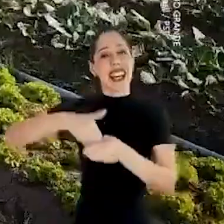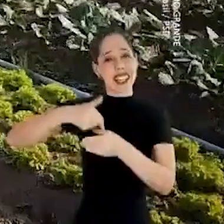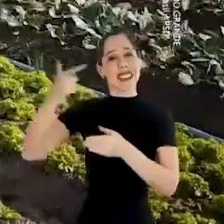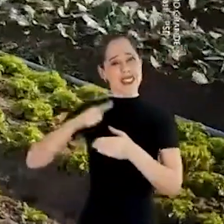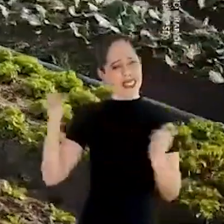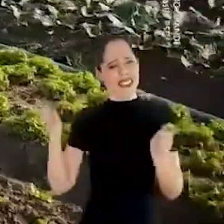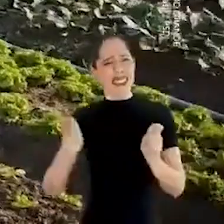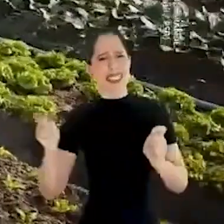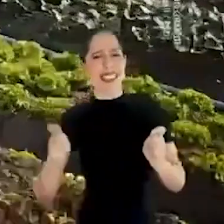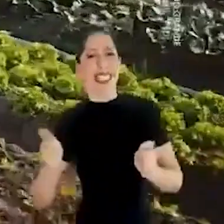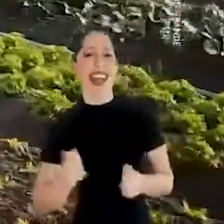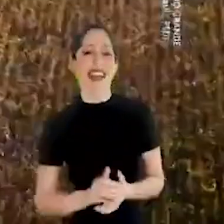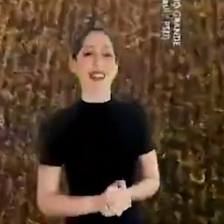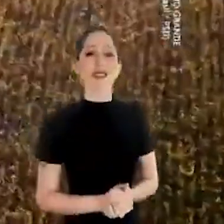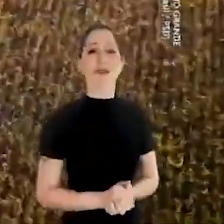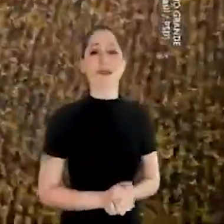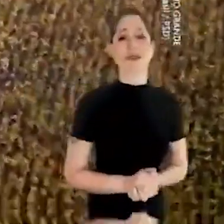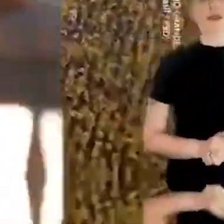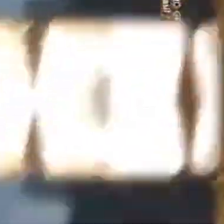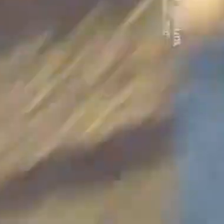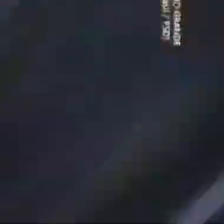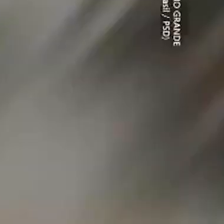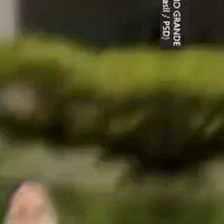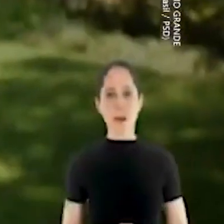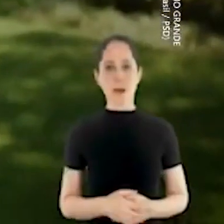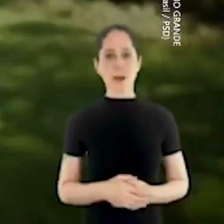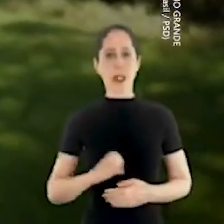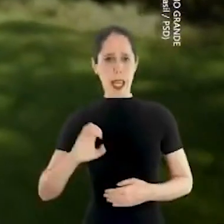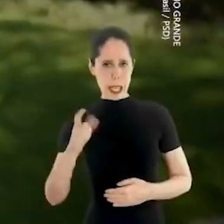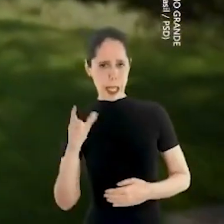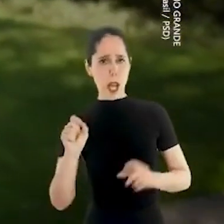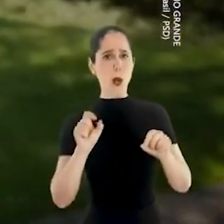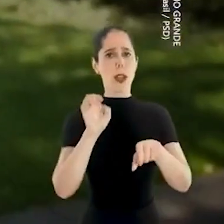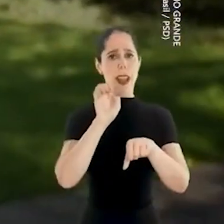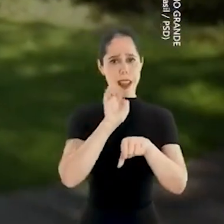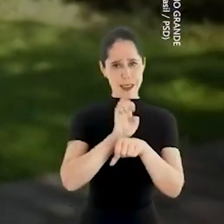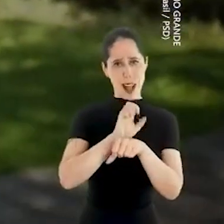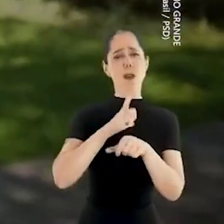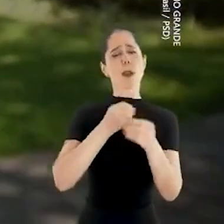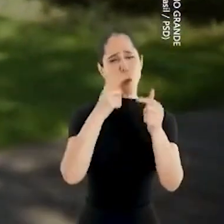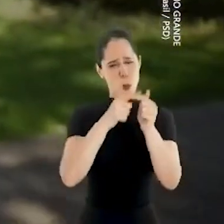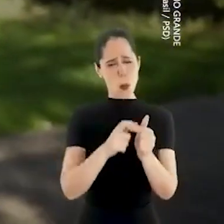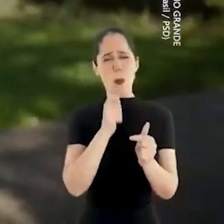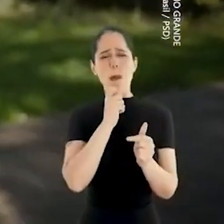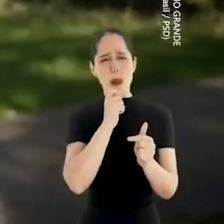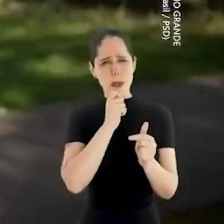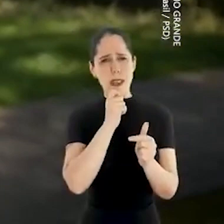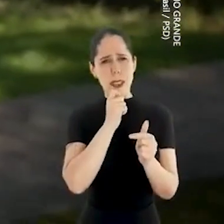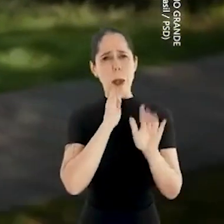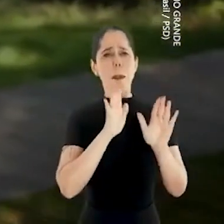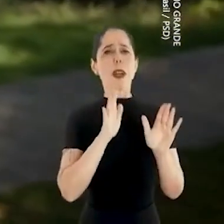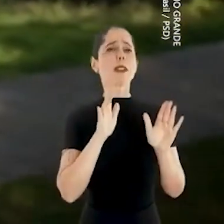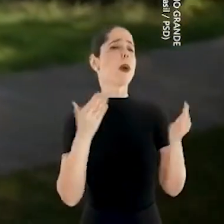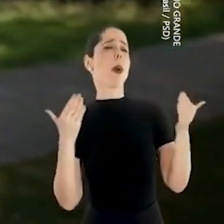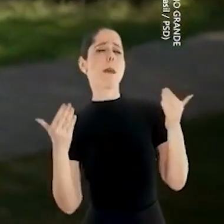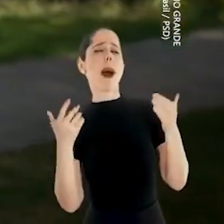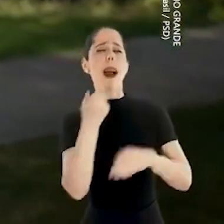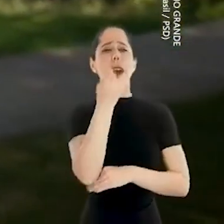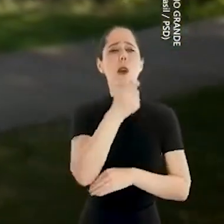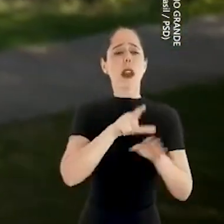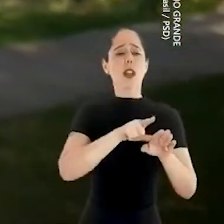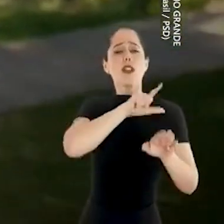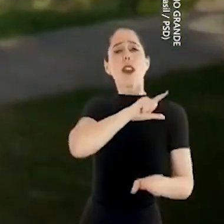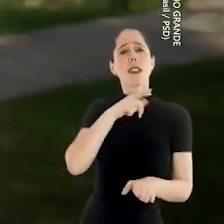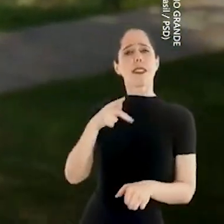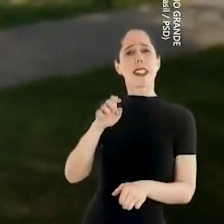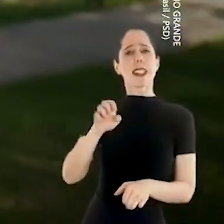começo. Faremos muito mais com a reeleição. É claro que o Estado ainda tem muitos problemas. Mas basta comparar o